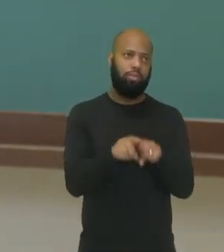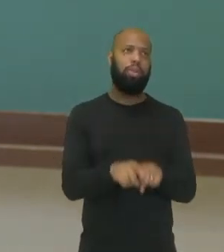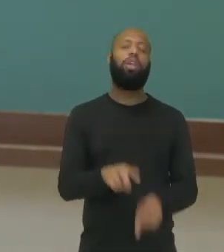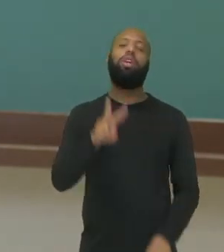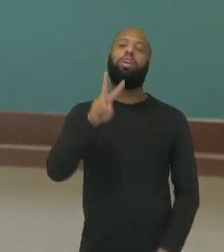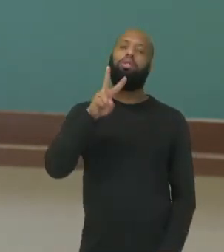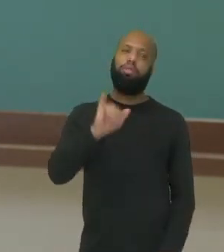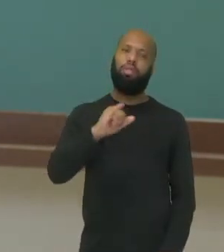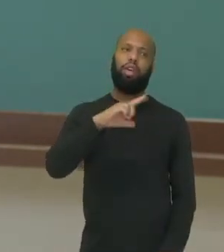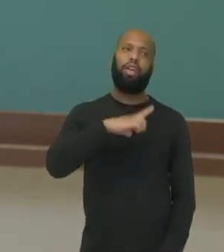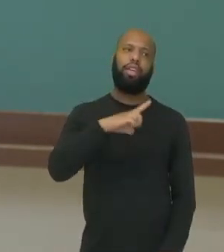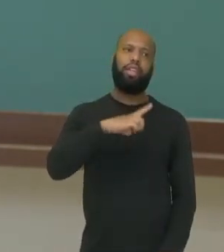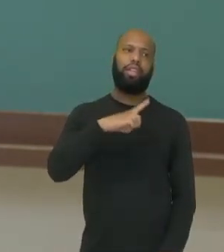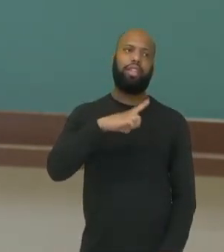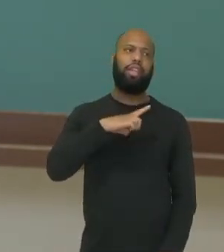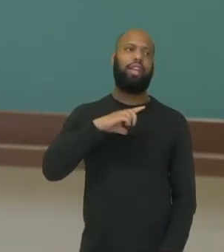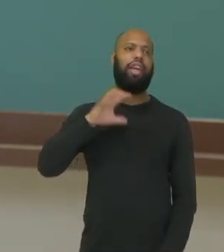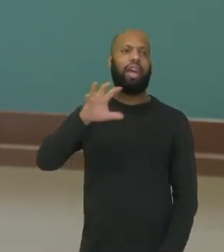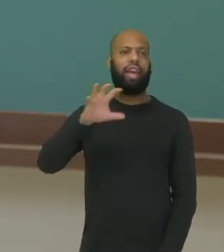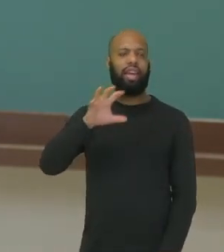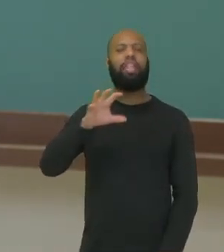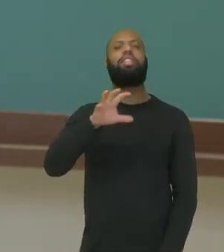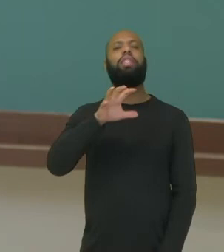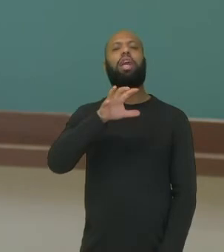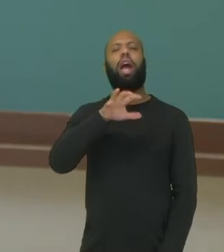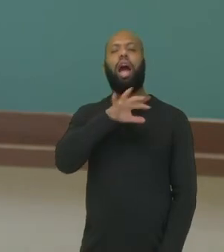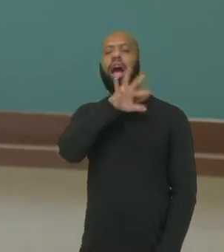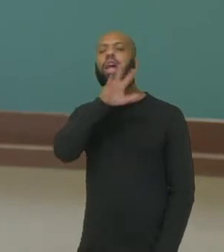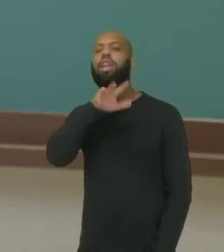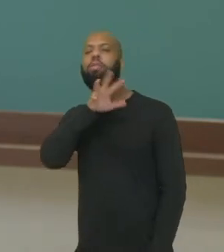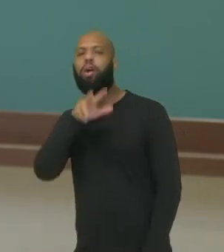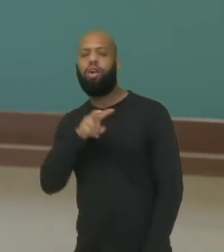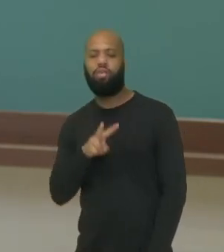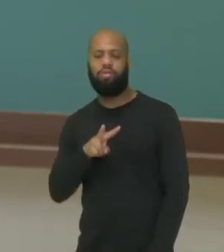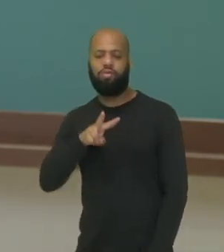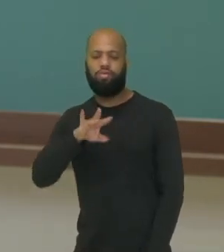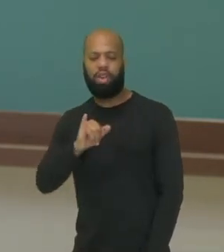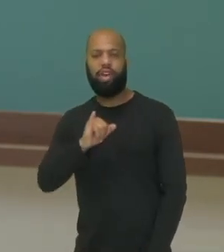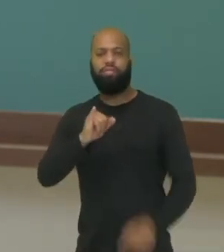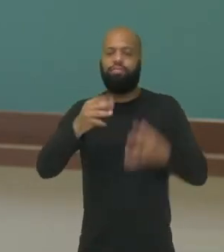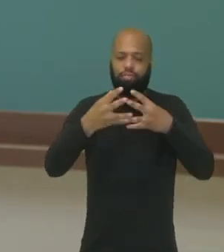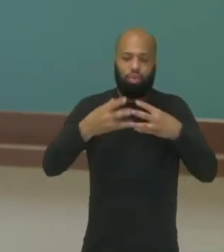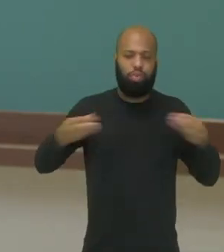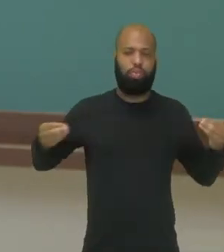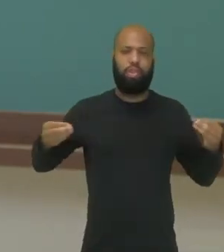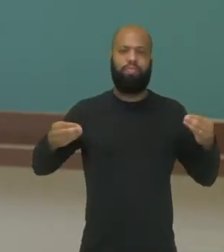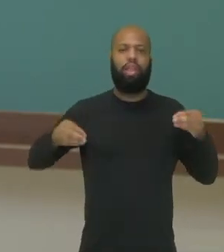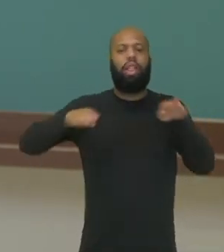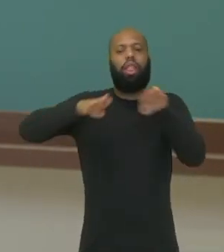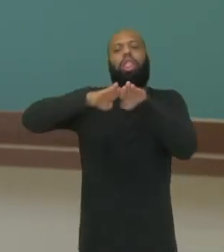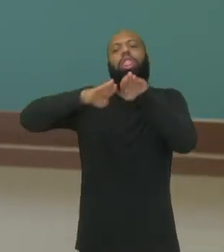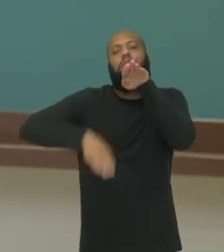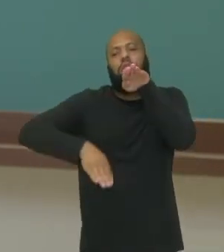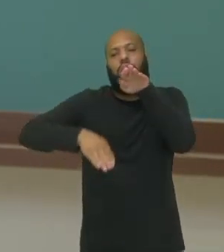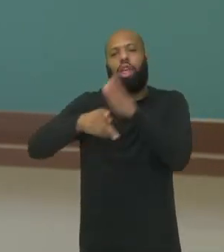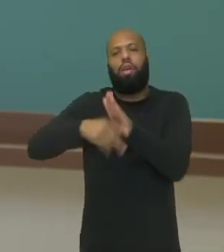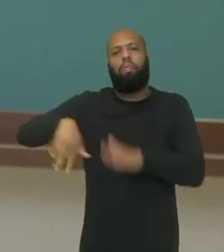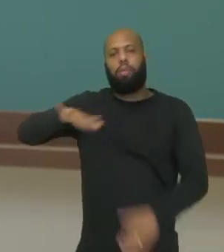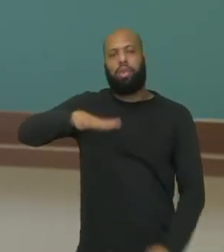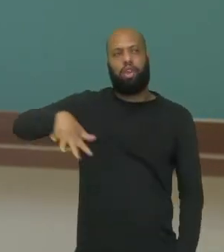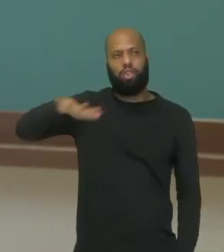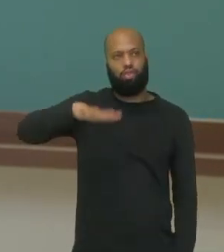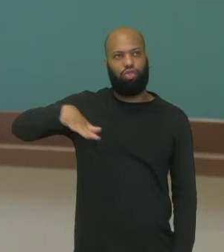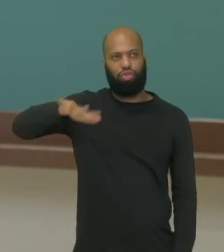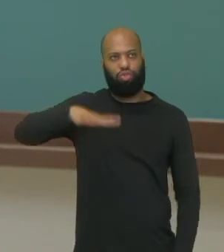as espécies em extinção, né? E com certeza ali provocando o desequilíbrio ambiental.